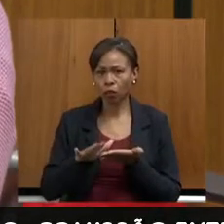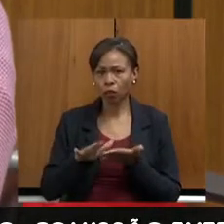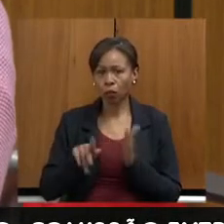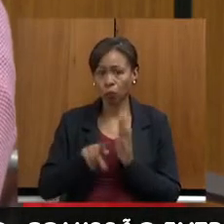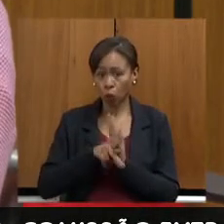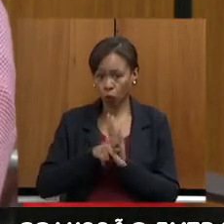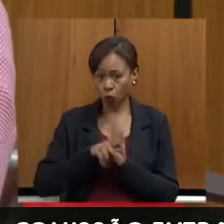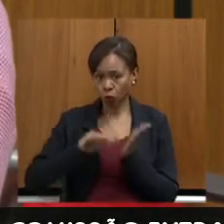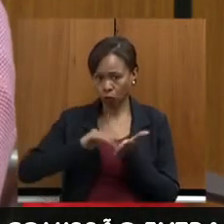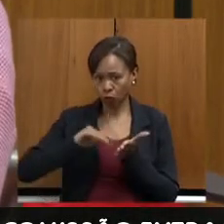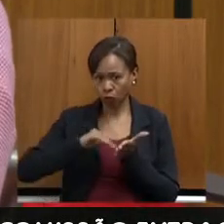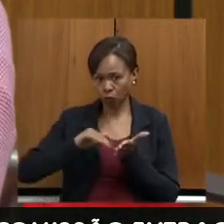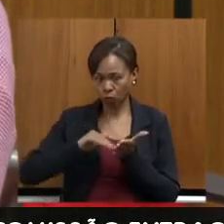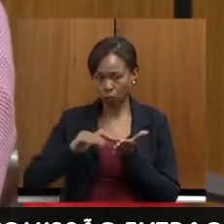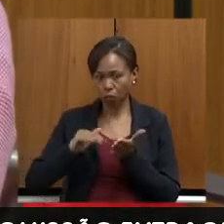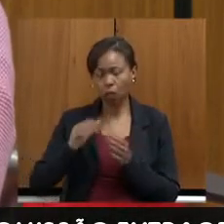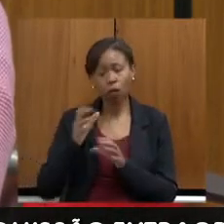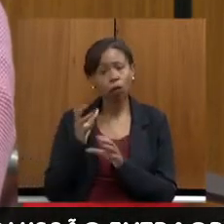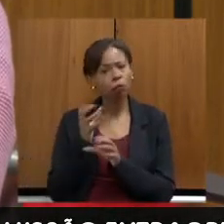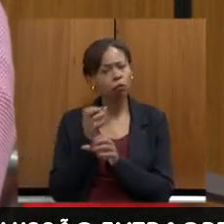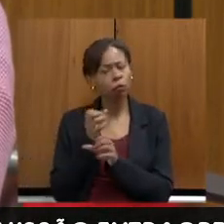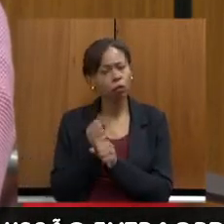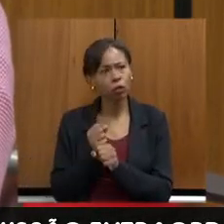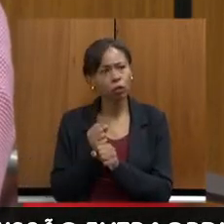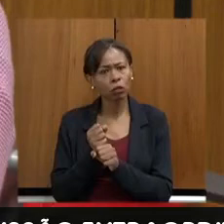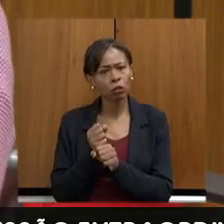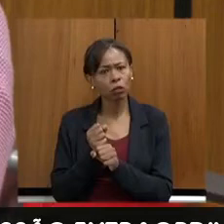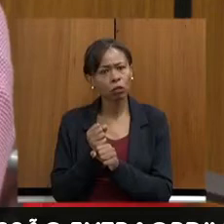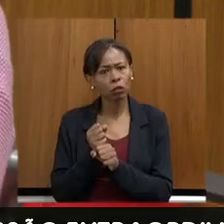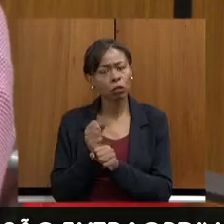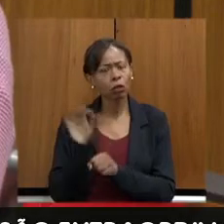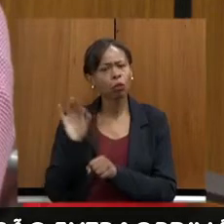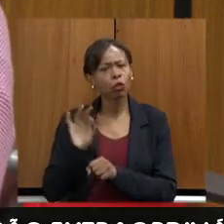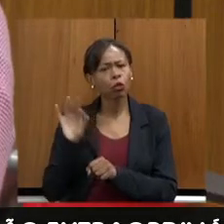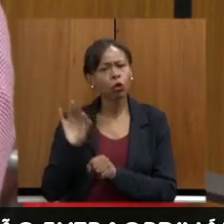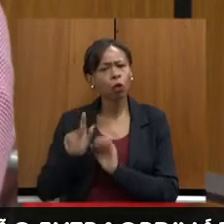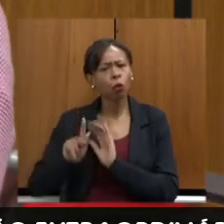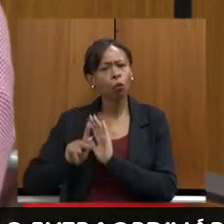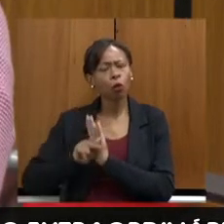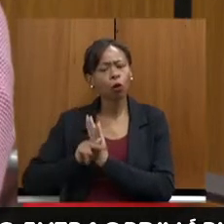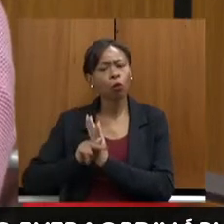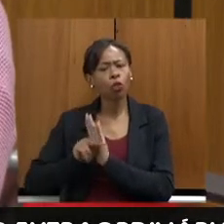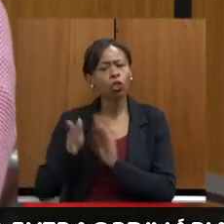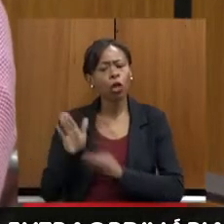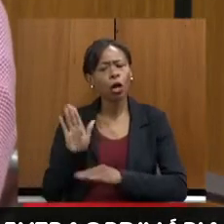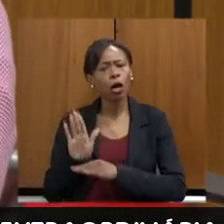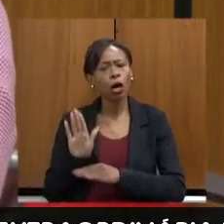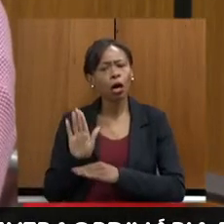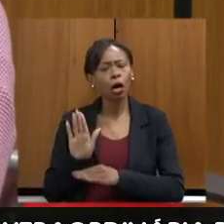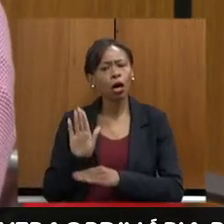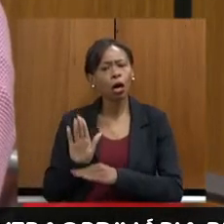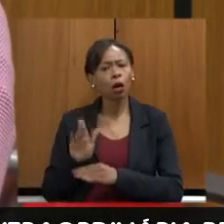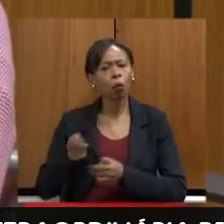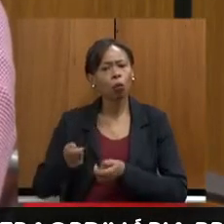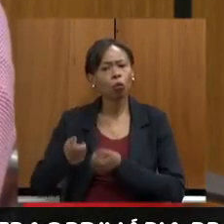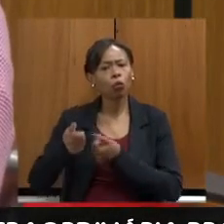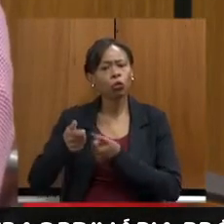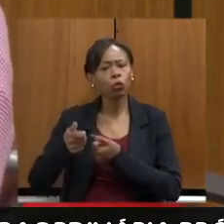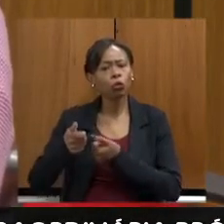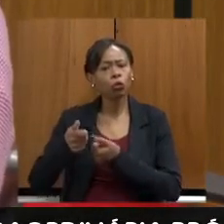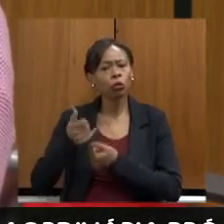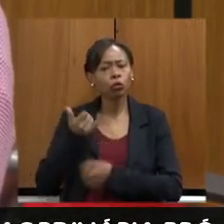secretaria são no percentual aos cílios então eu gostaria que o Senhor pudesse nos dizer